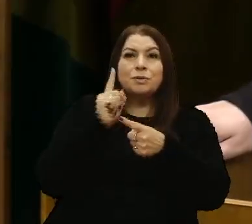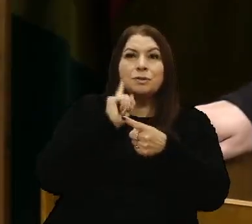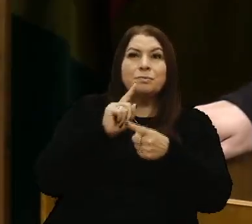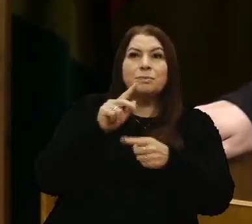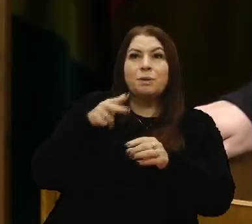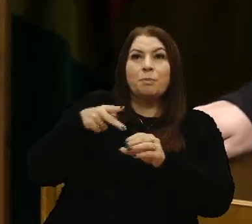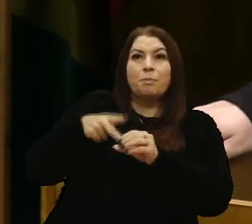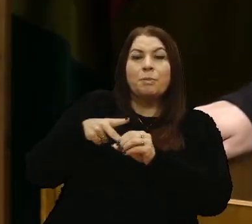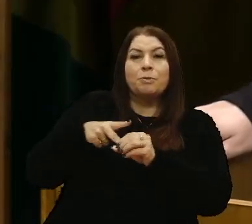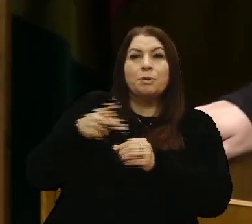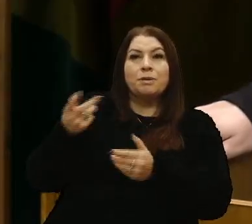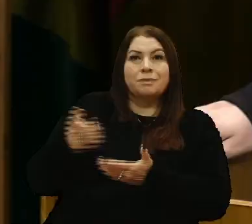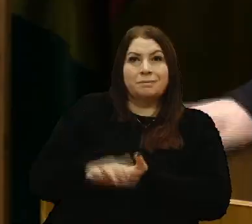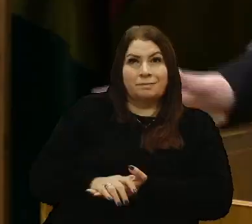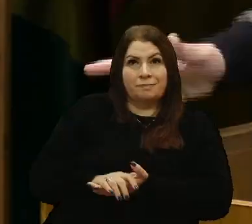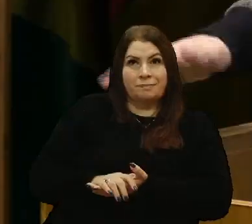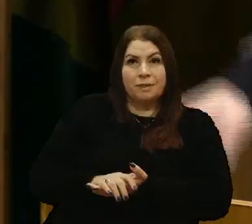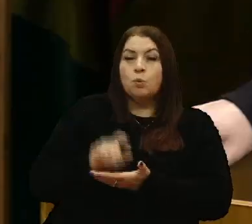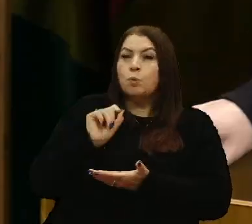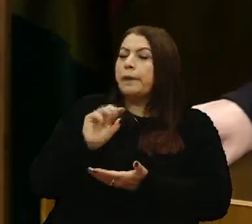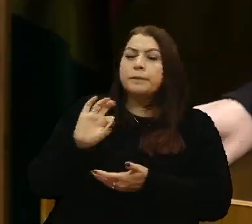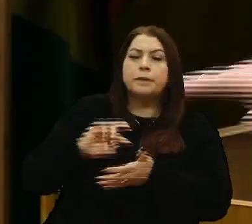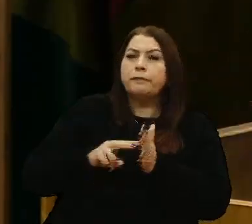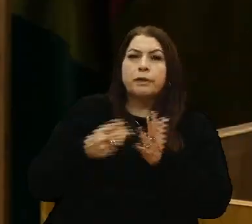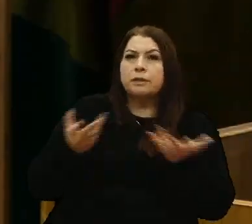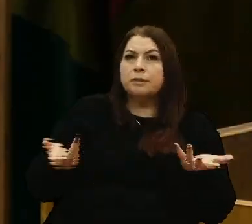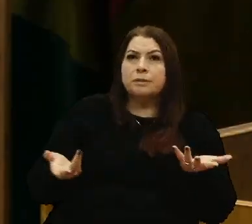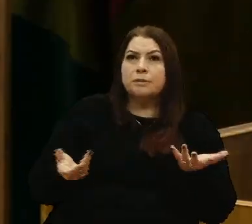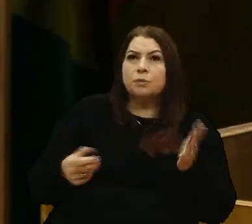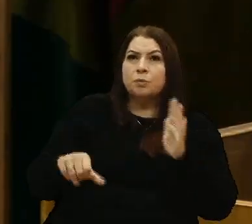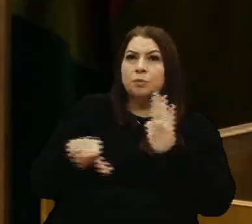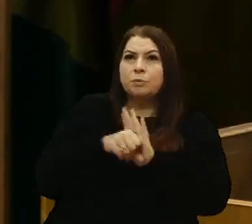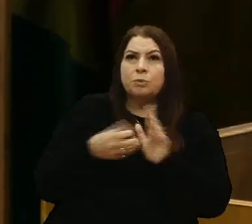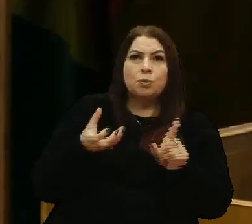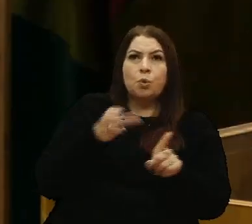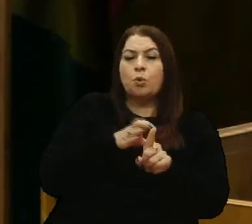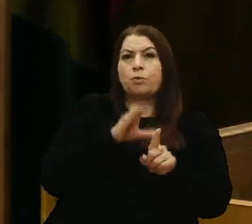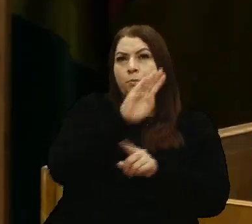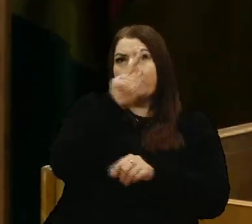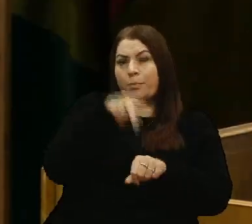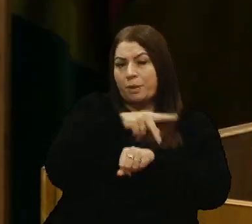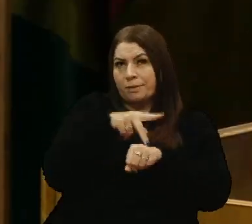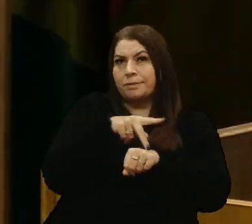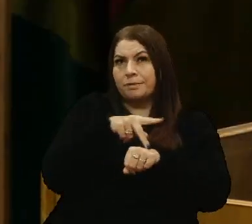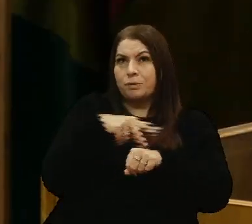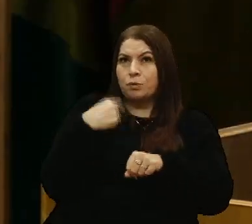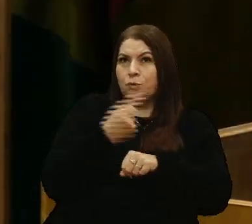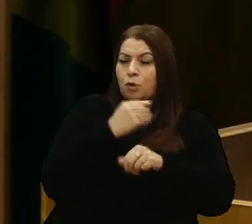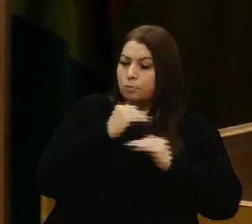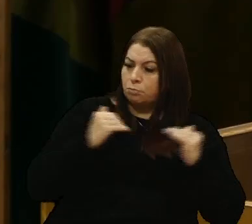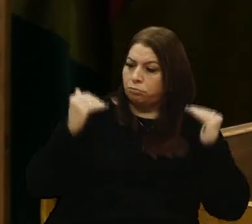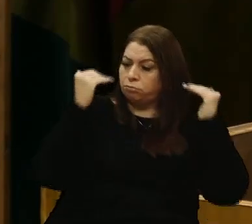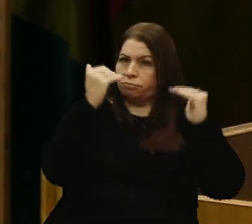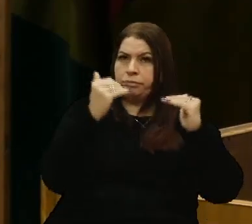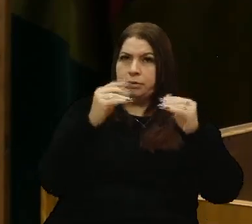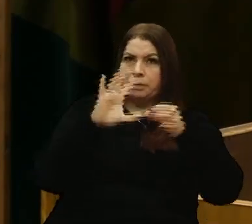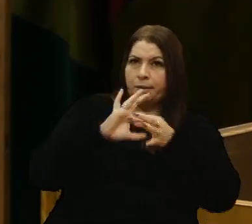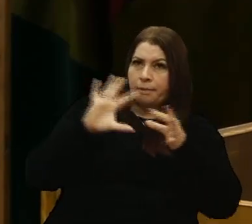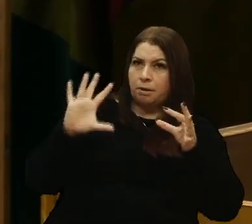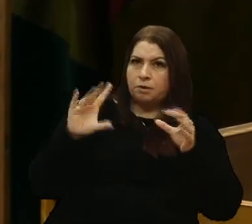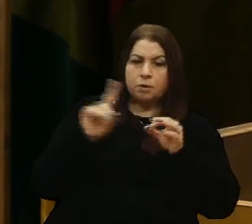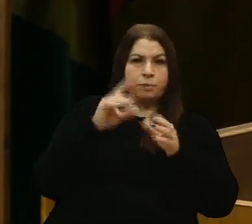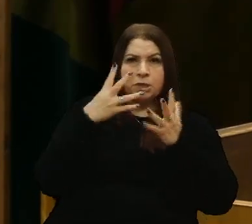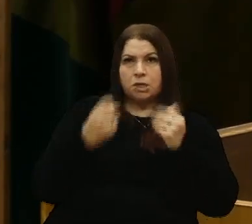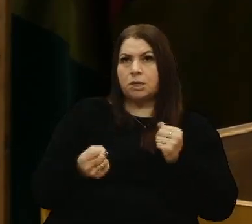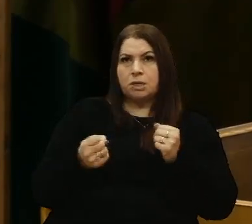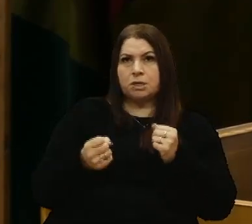Petrobras. O que é isso? Um crime contra a nação. Nós somos soberanos, independentes e não